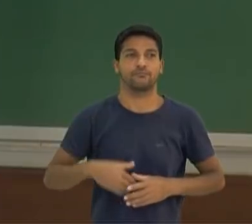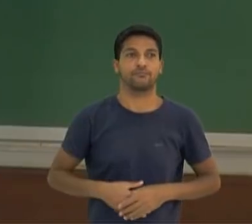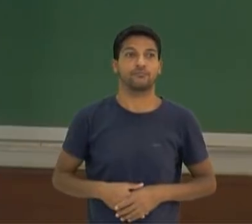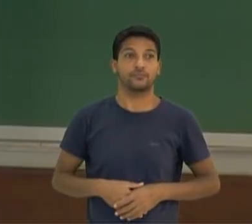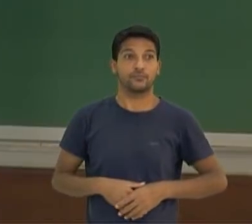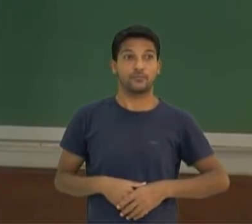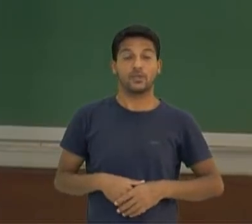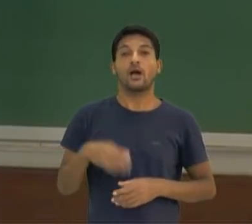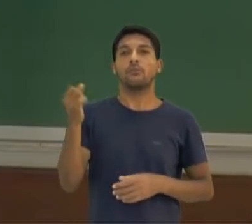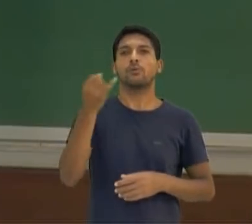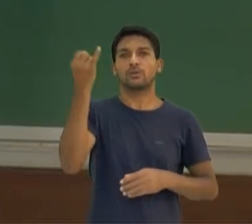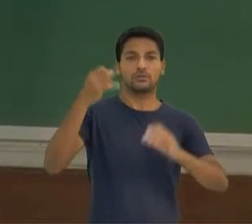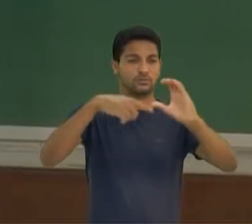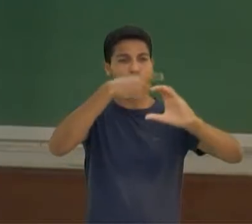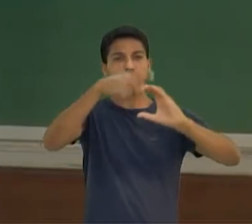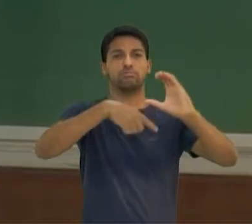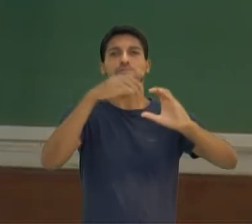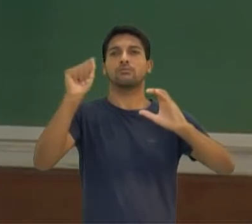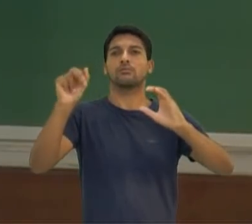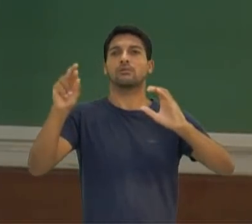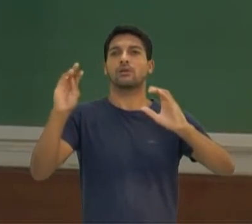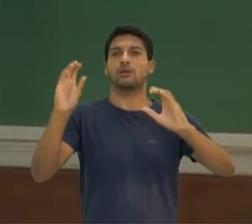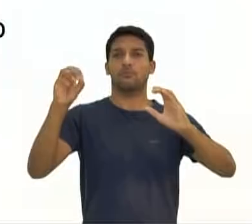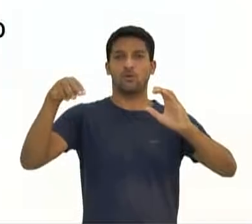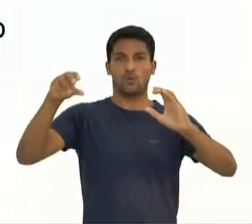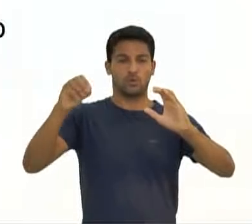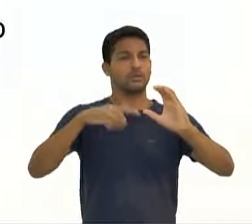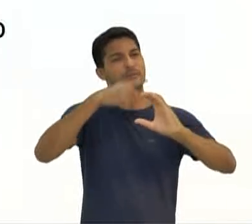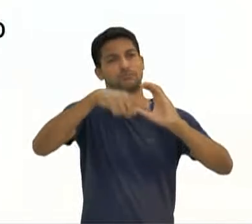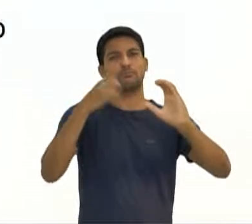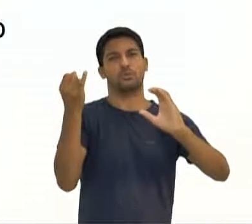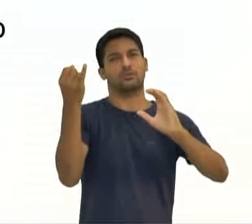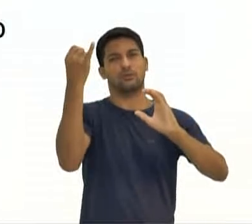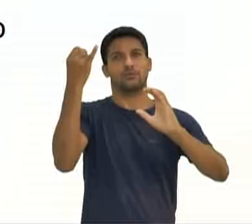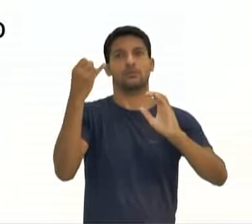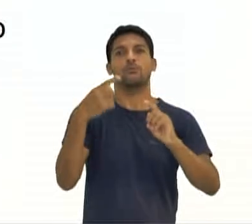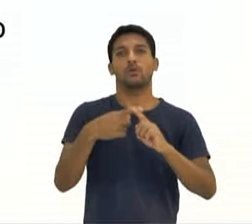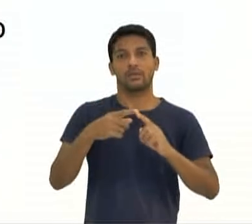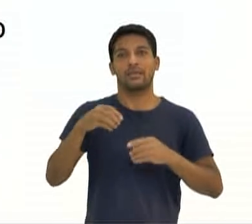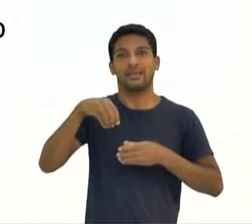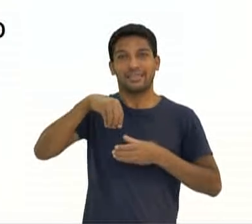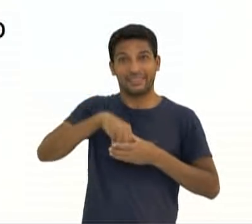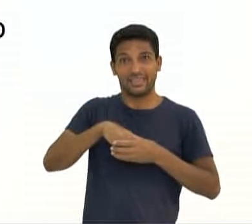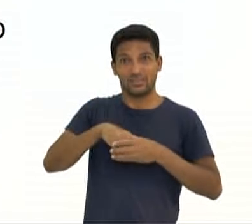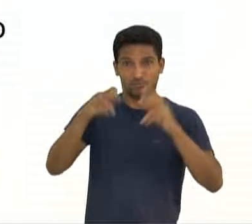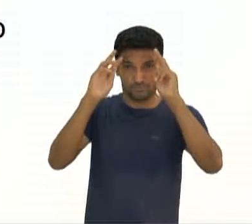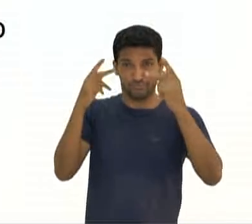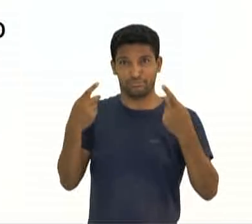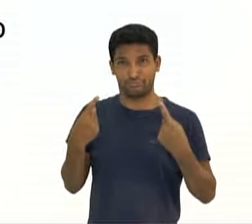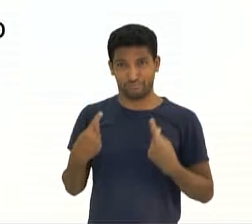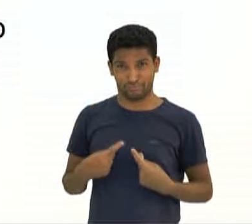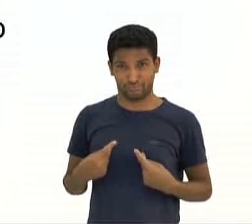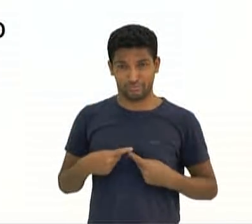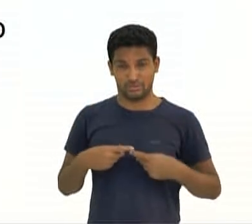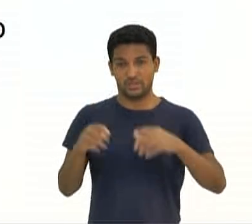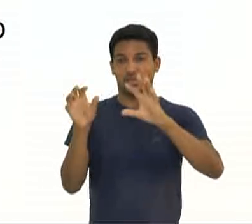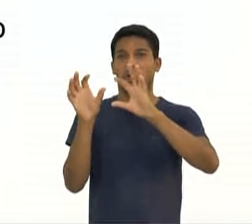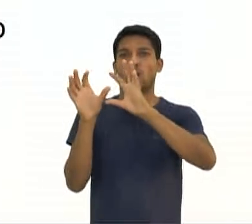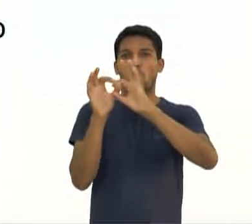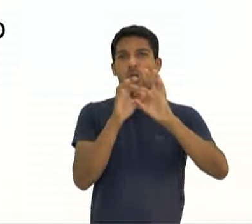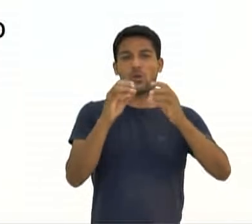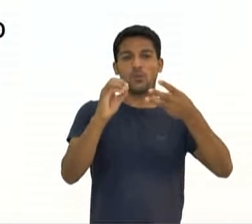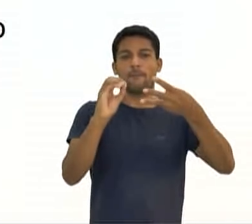elemento essencial para os seres vivos, uma vez que está presente então na estrutura das moléculas orgânicas. Também é encontrado nos seres